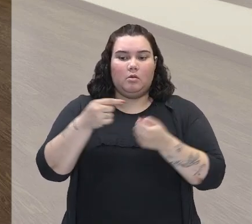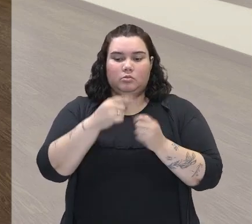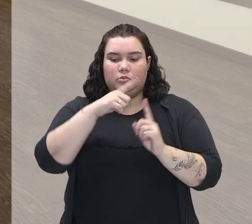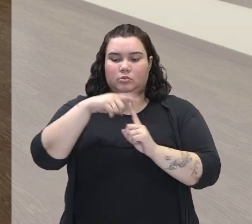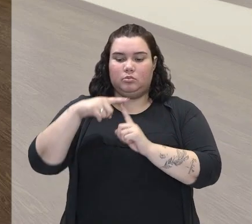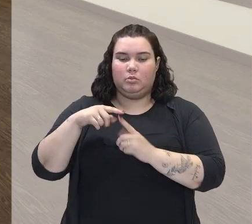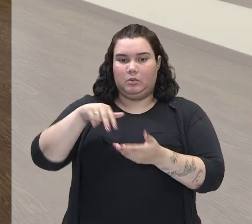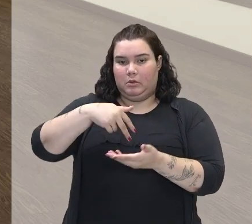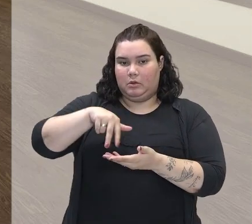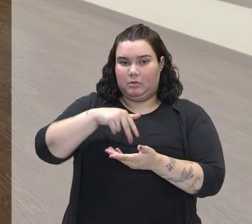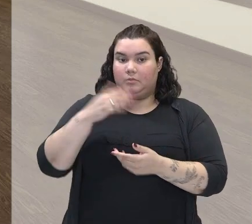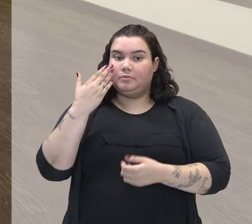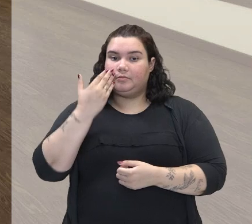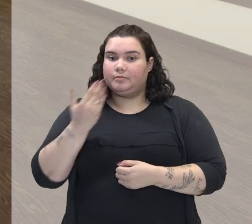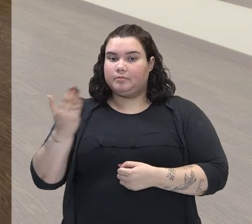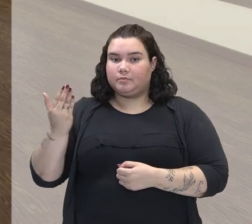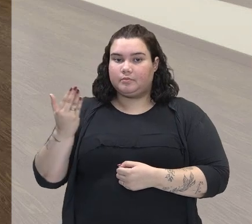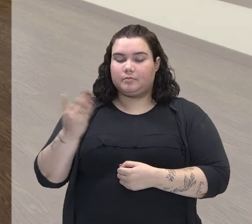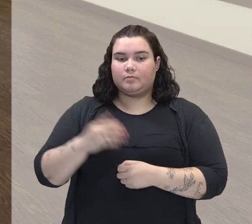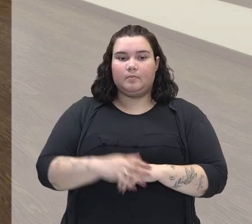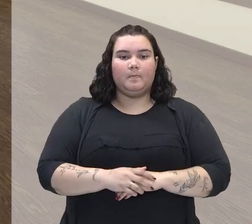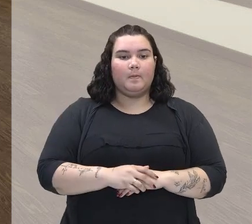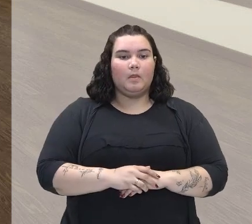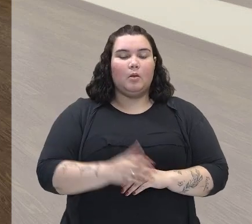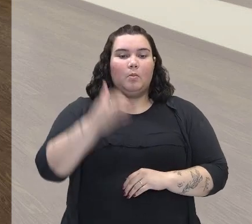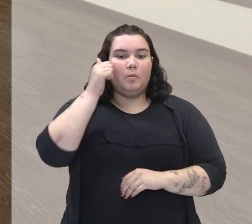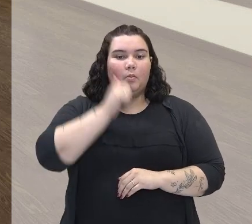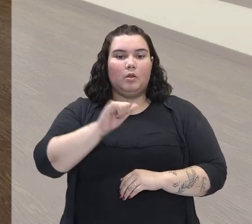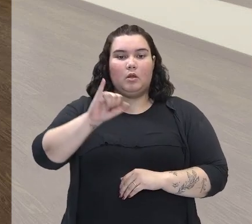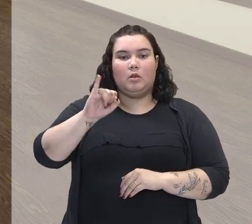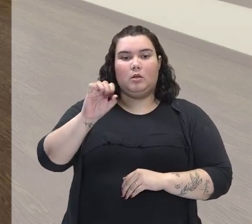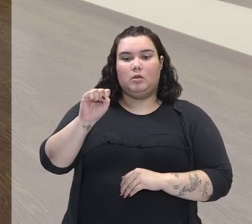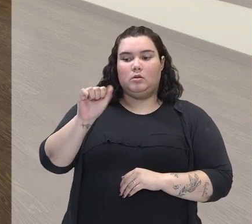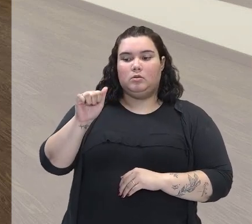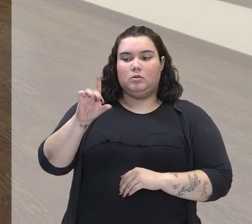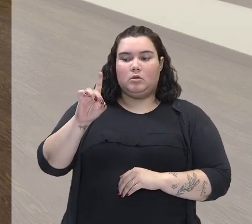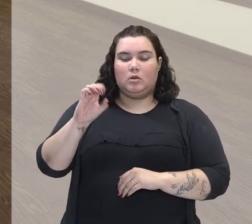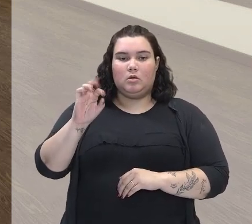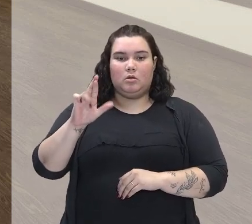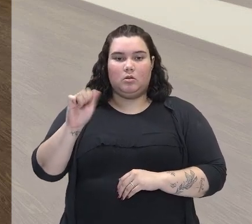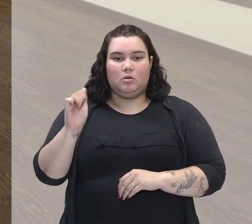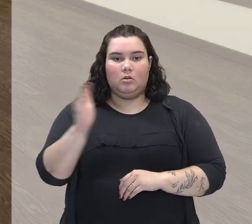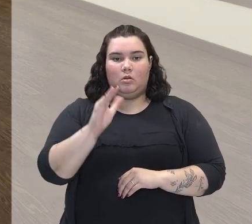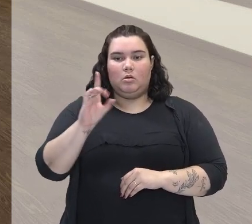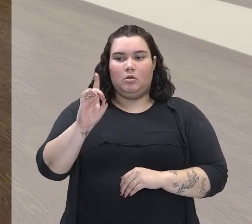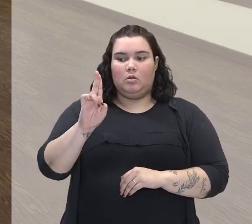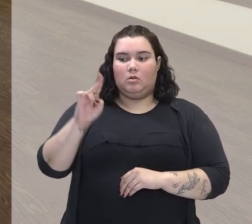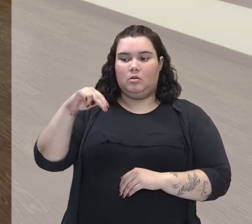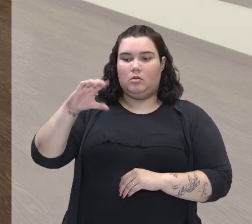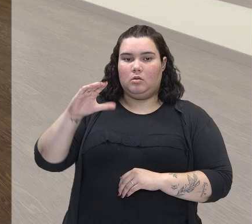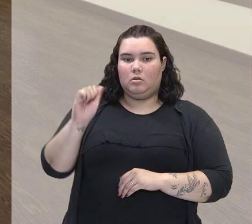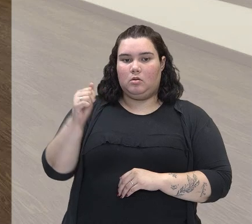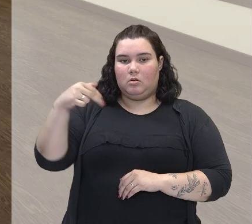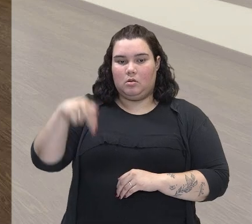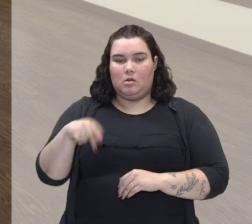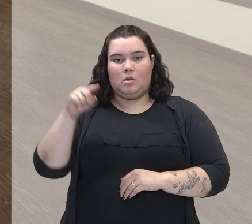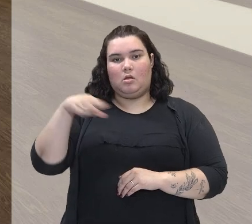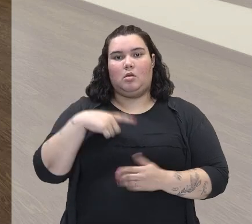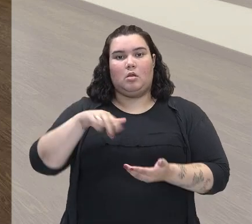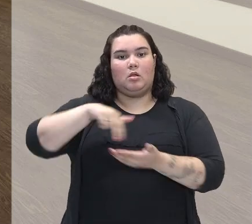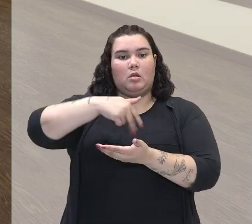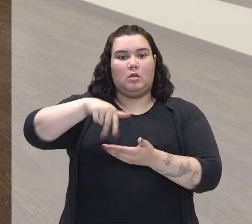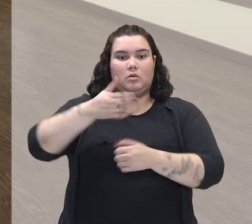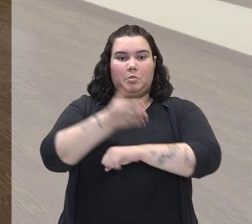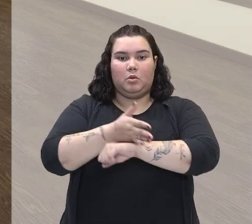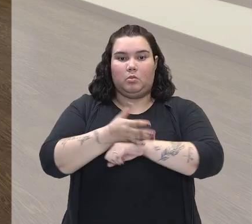moderna. Vamos lá. Estamos falando de Isadora Duncan, que foi uma das percussoras da dança moderna no mundo.